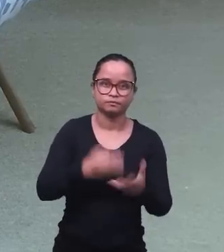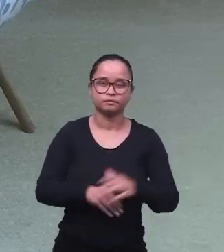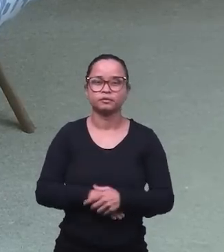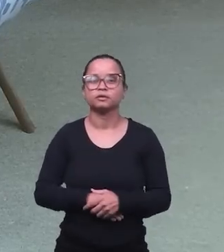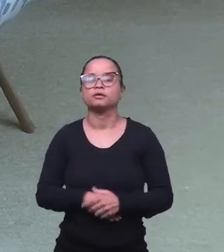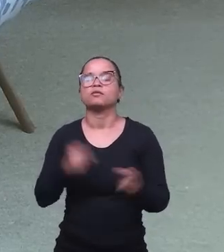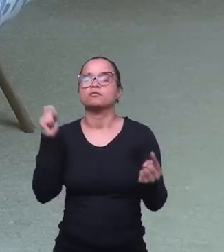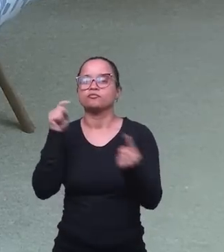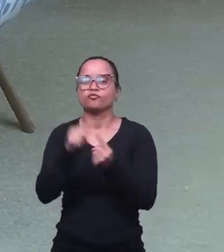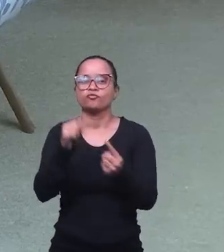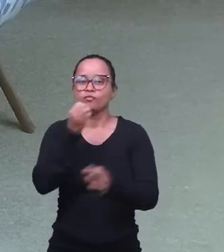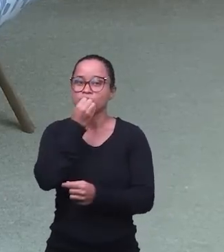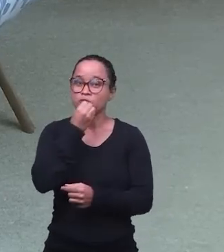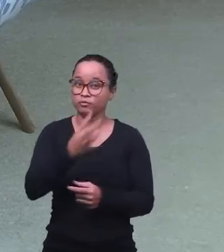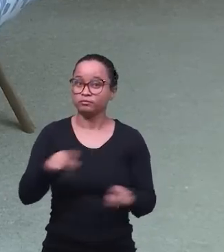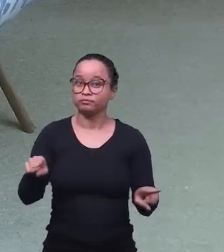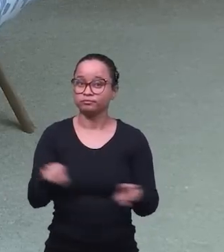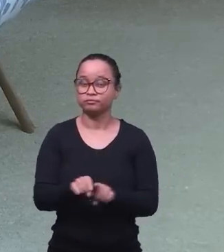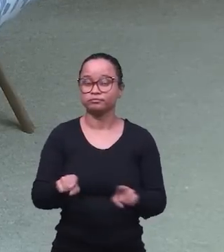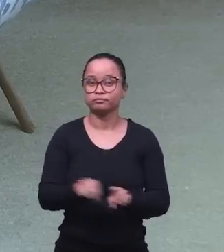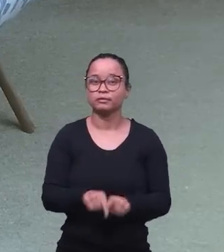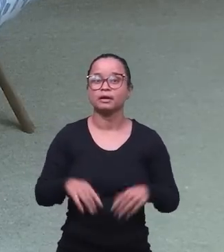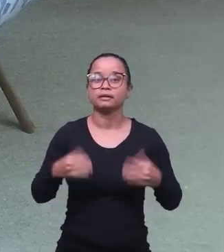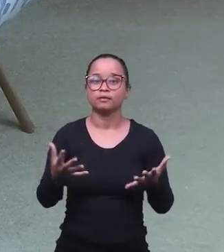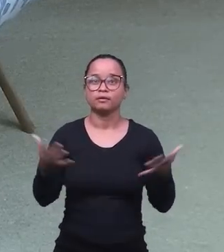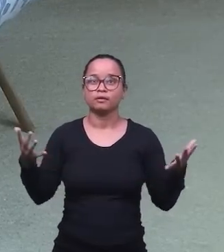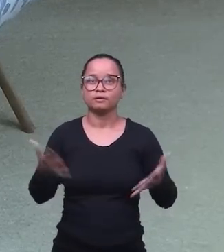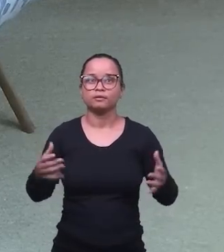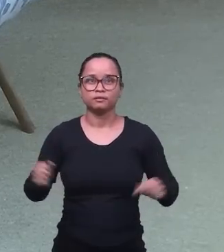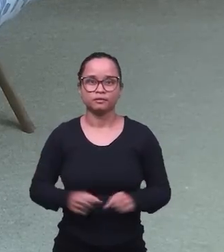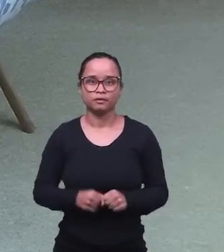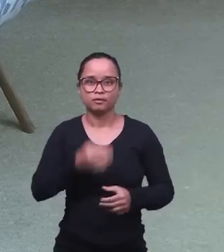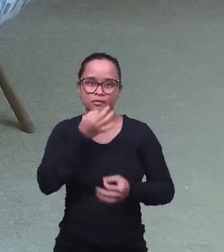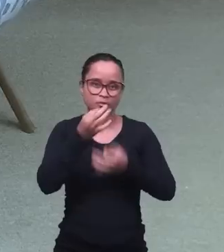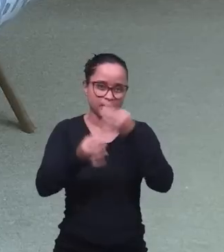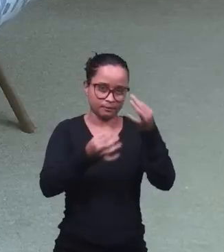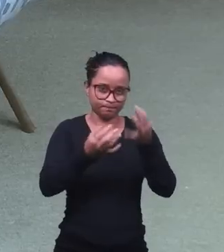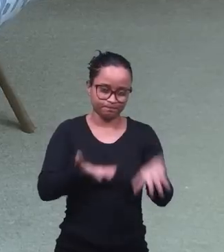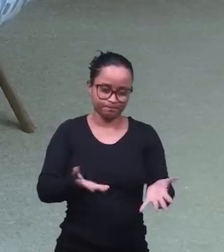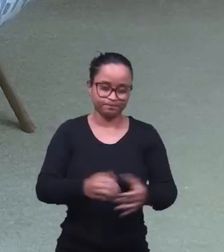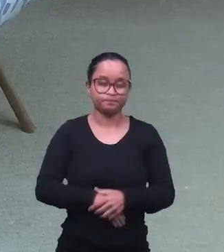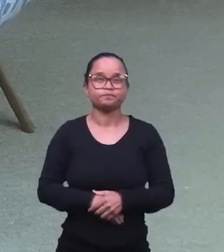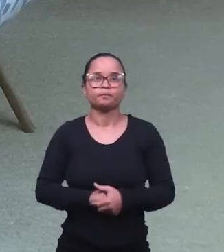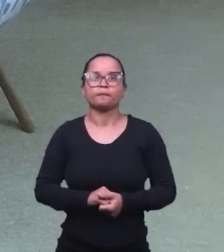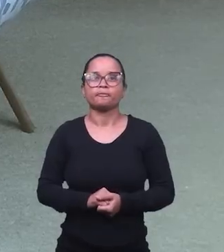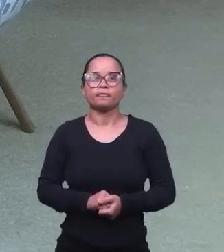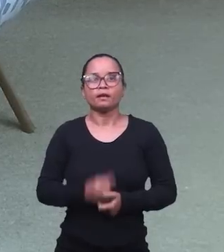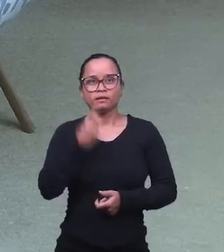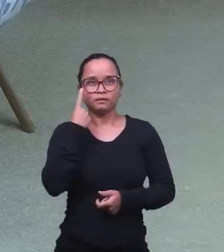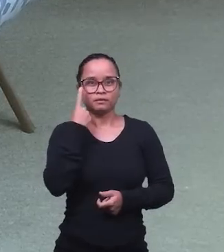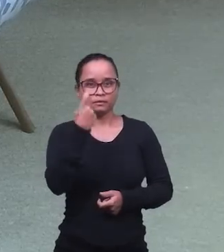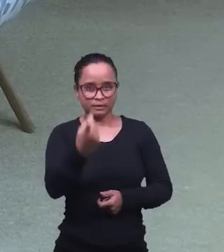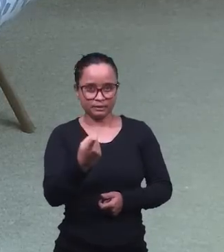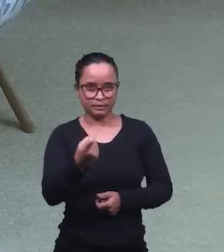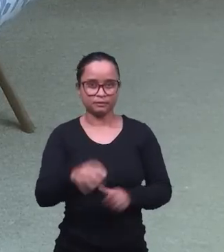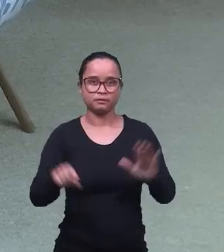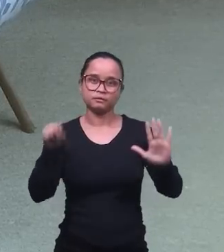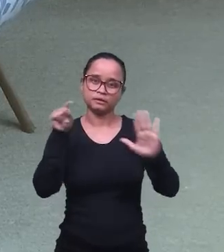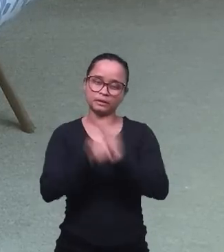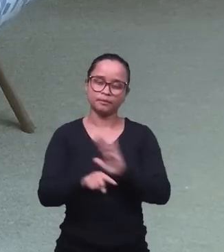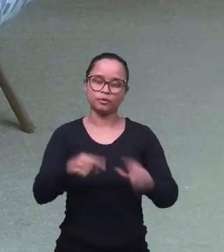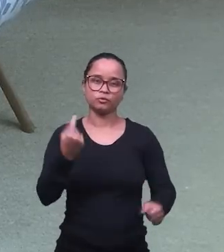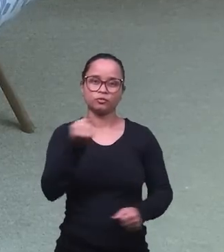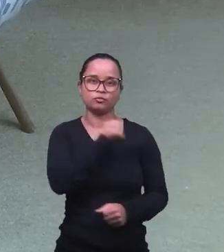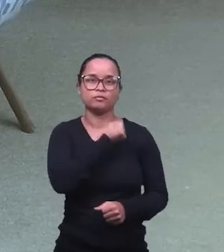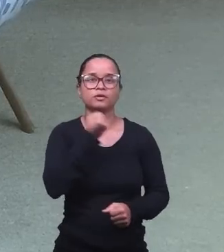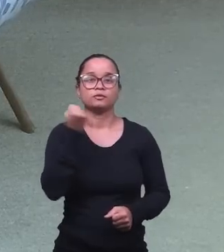uma colocação objetiva, clara. E então agora é a sua vez de trazer o seu comentário. É interessante que na pergunta número